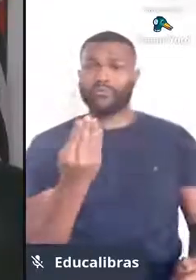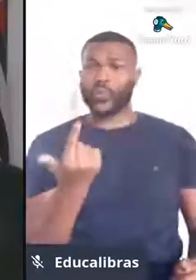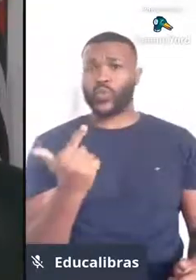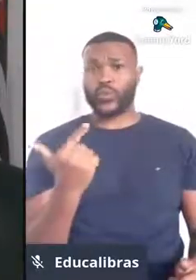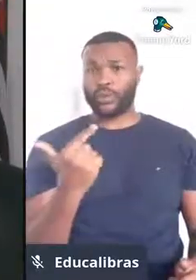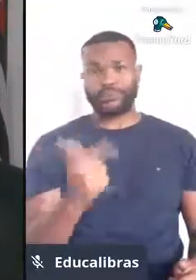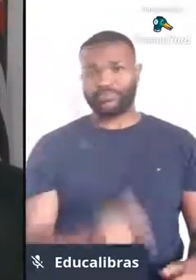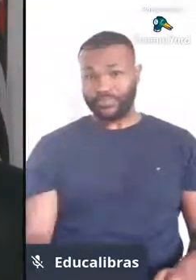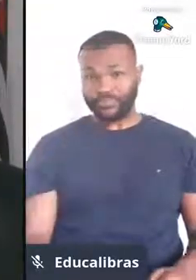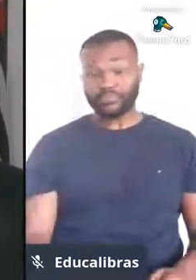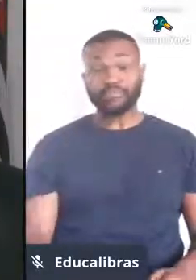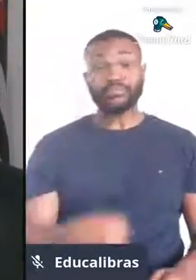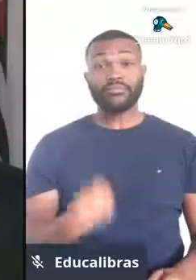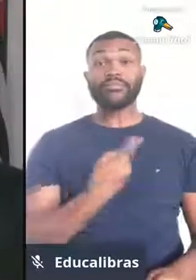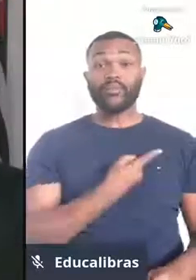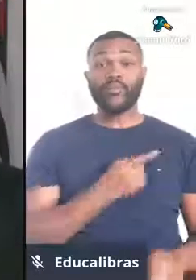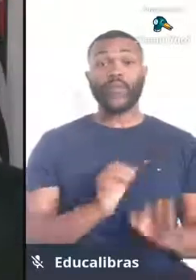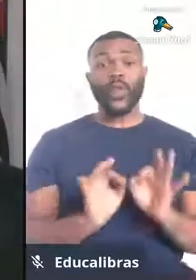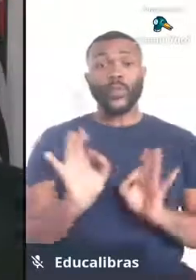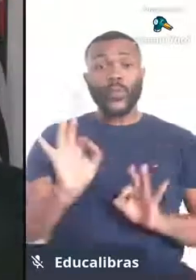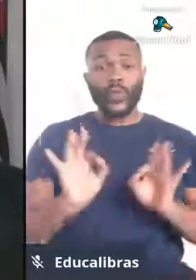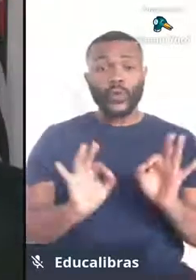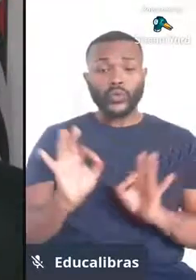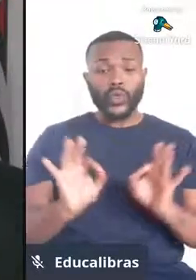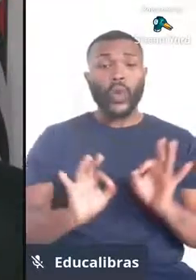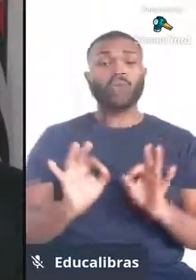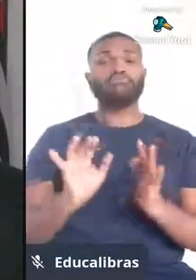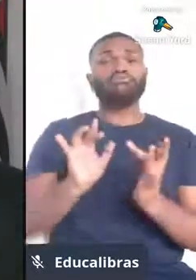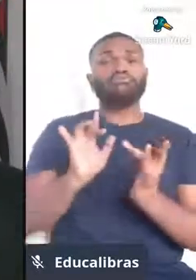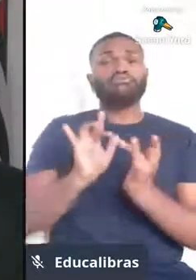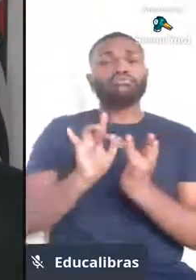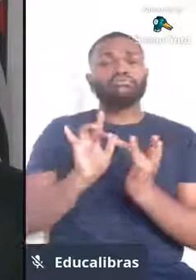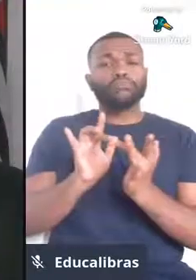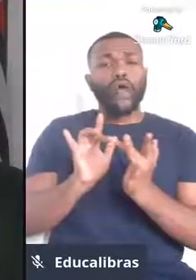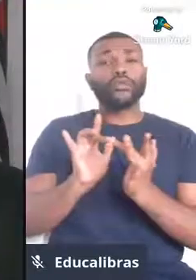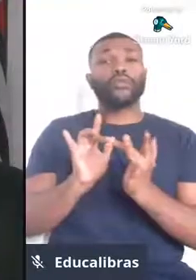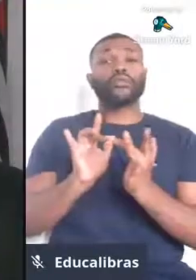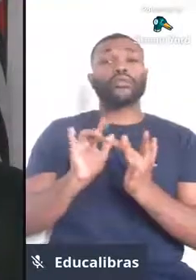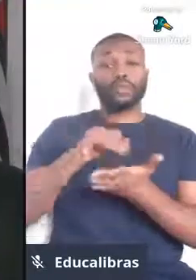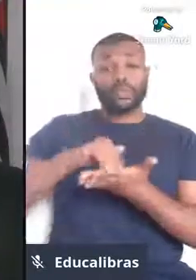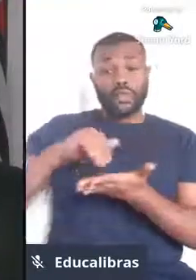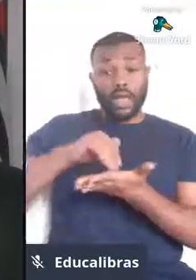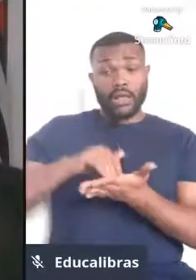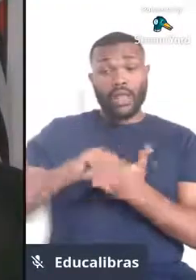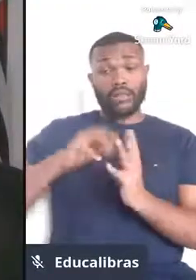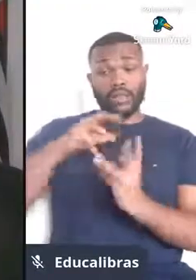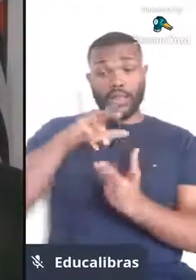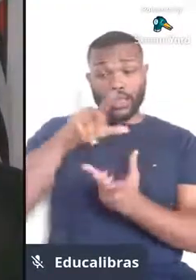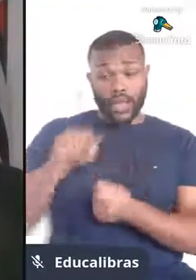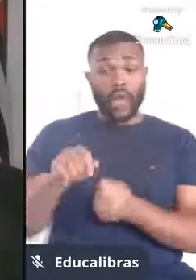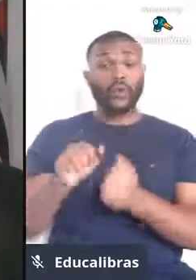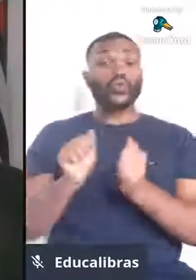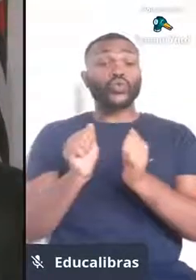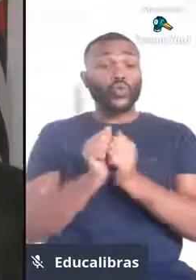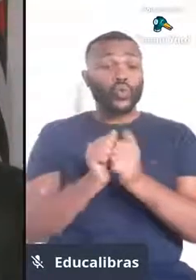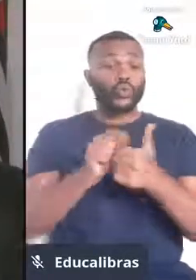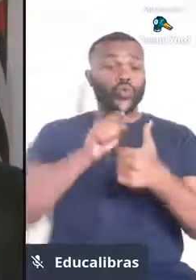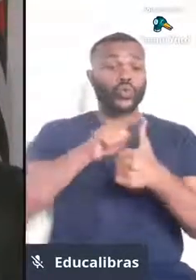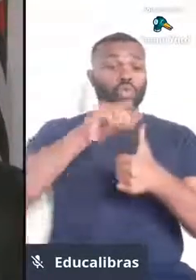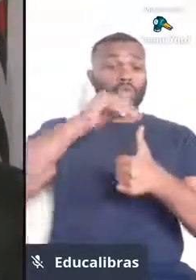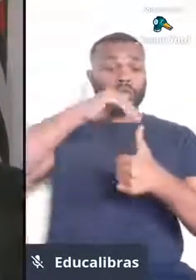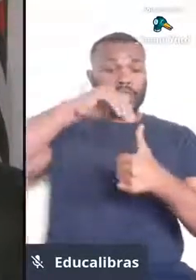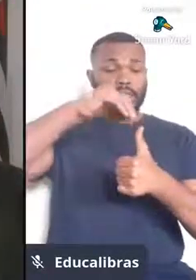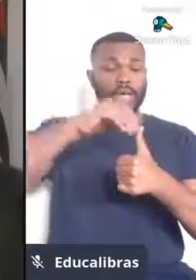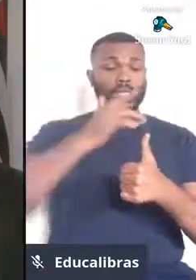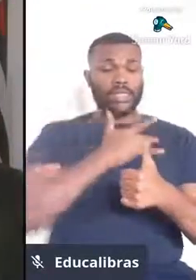a nossa rede aqui da Secretaria de Relações Internacionais para atuar nas 3 frentes que o prefeito, o secretário de Saúde e os secretários responsáveis por